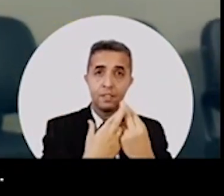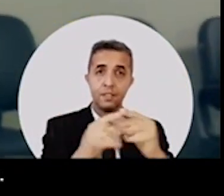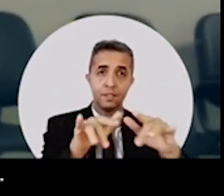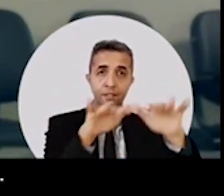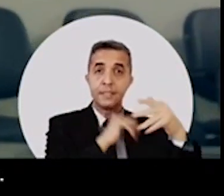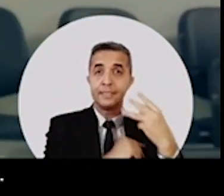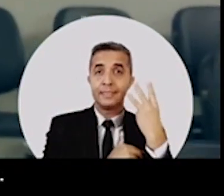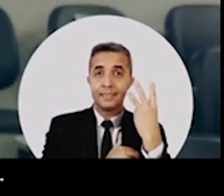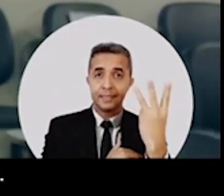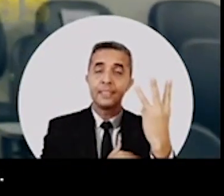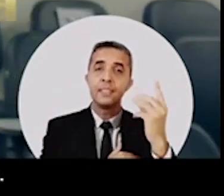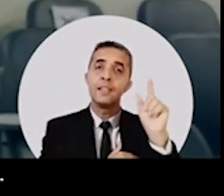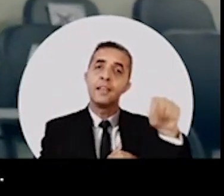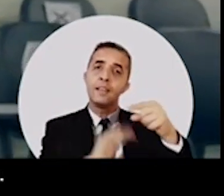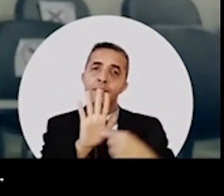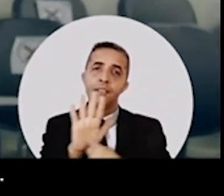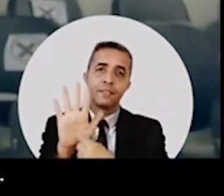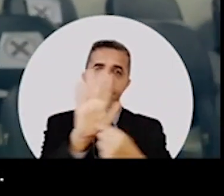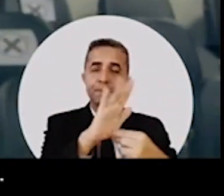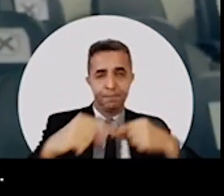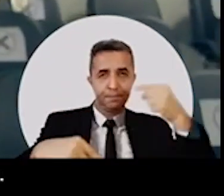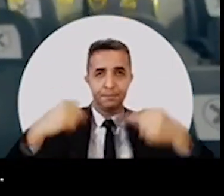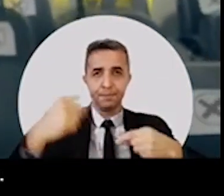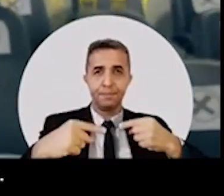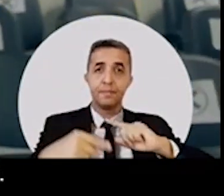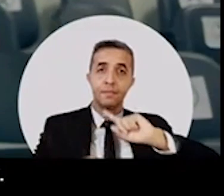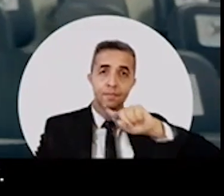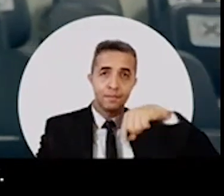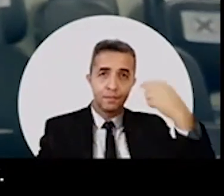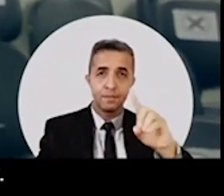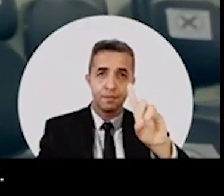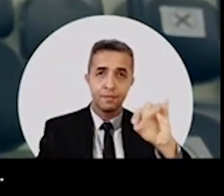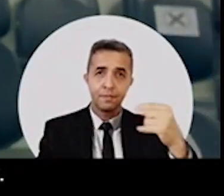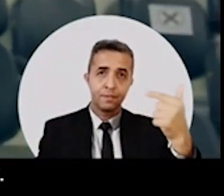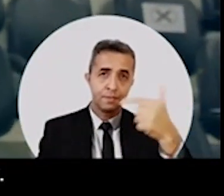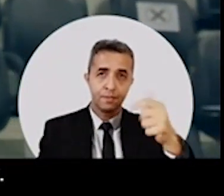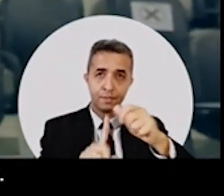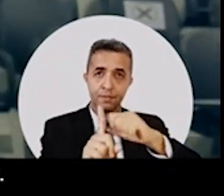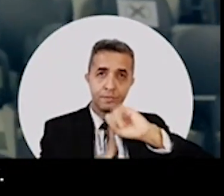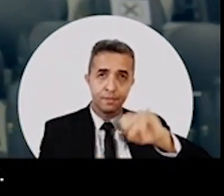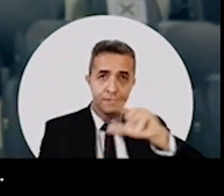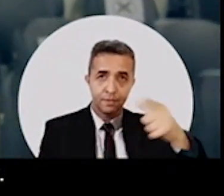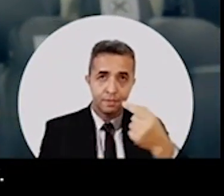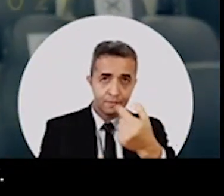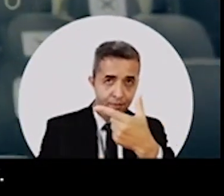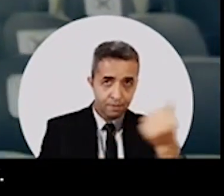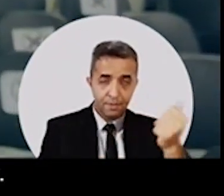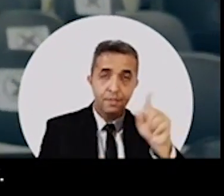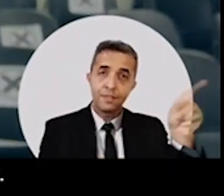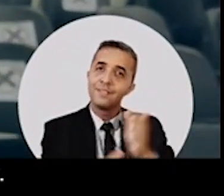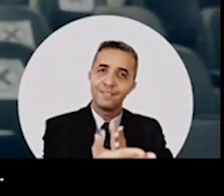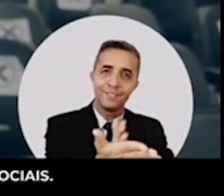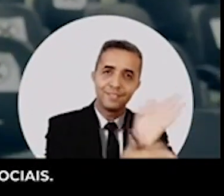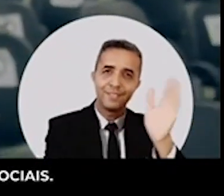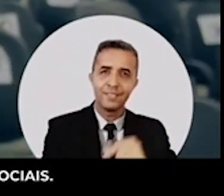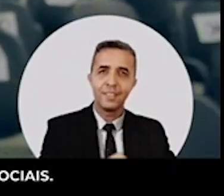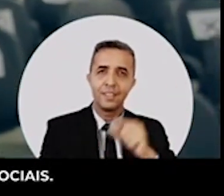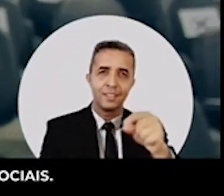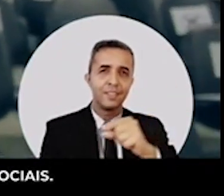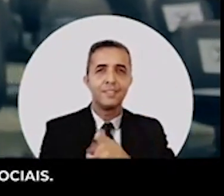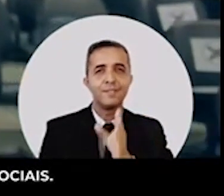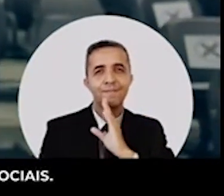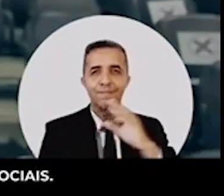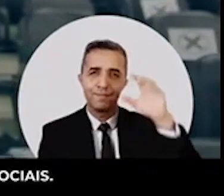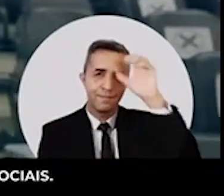para apresentação e debate. Por fim, ela foi aprovada no dia 22 de julho de 2021. Quer saber